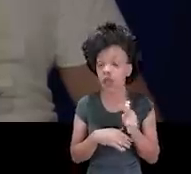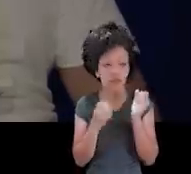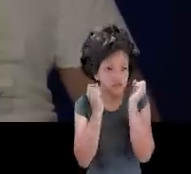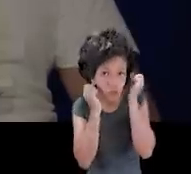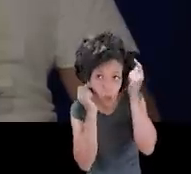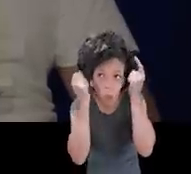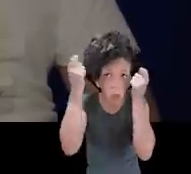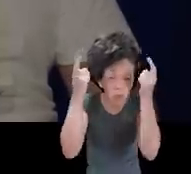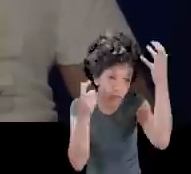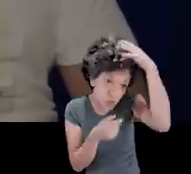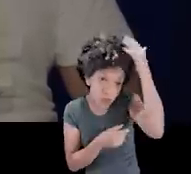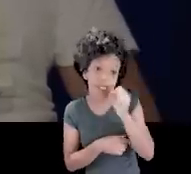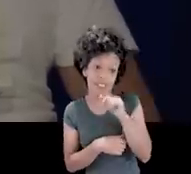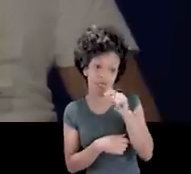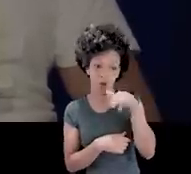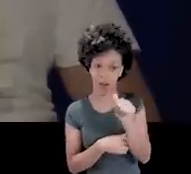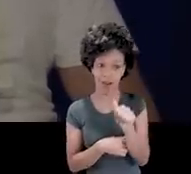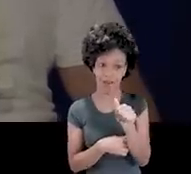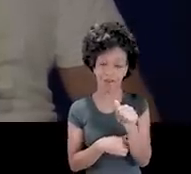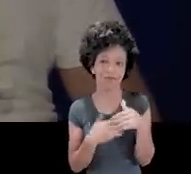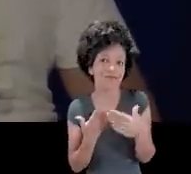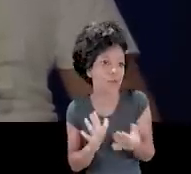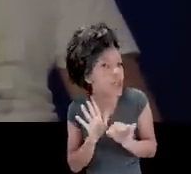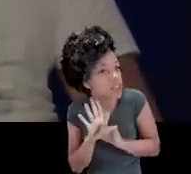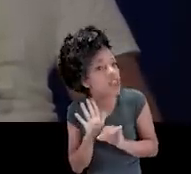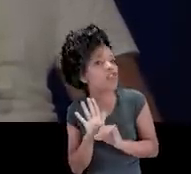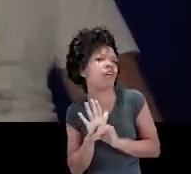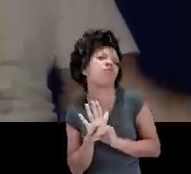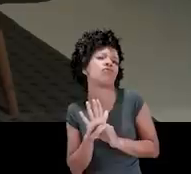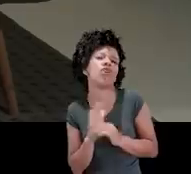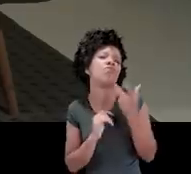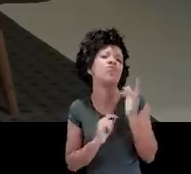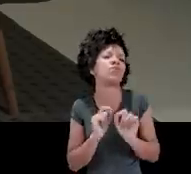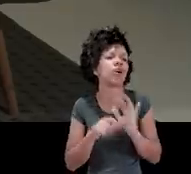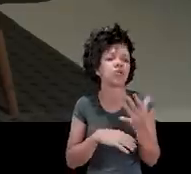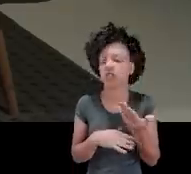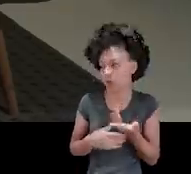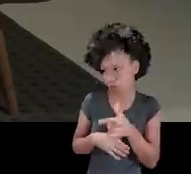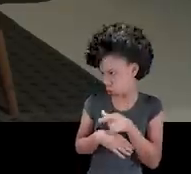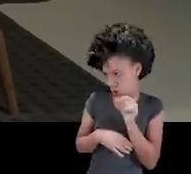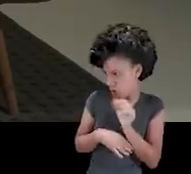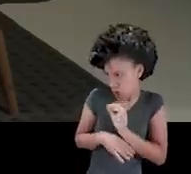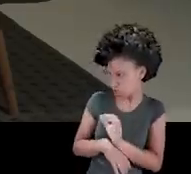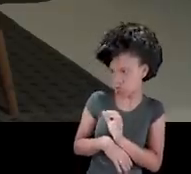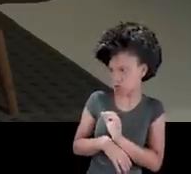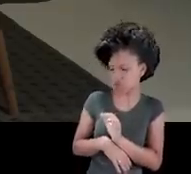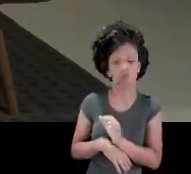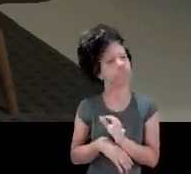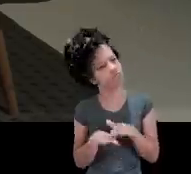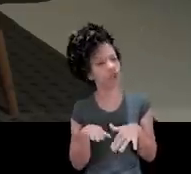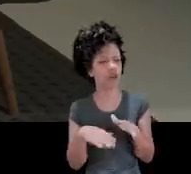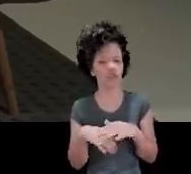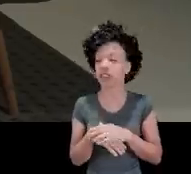sobre essa sinagoga. Então, assim, já é uma identidade, eu não sei o que vai acontecer. Então você é careca por escolha também. Talvez. Se